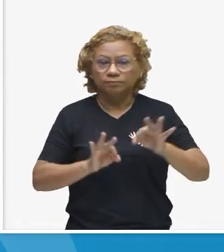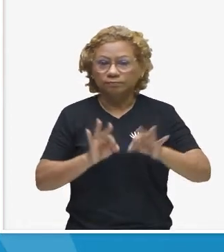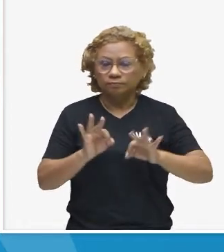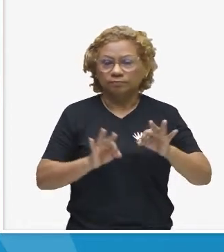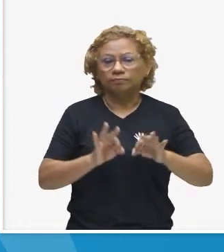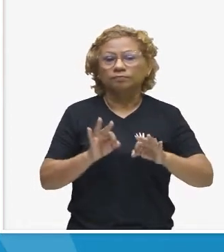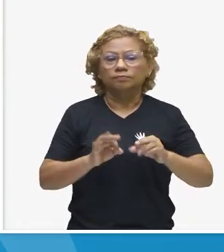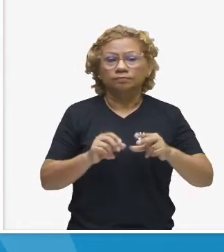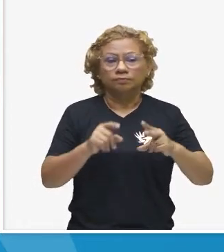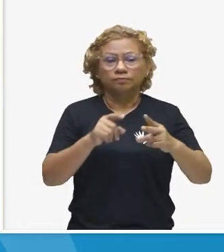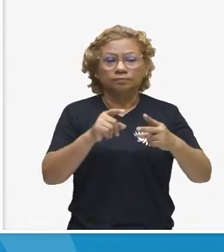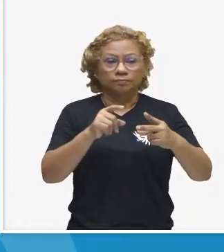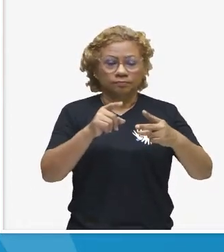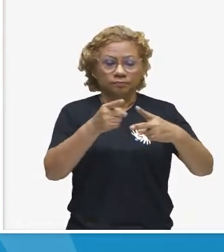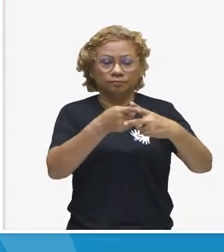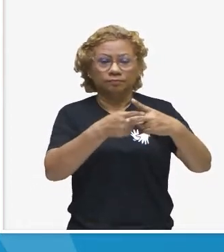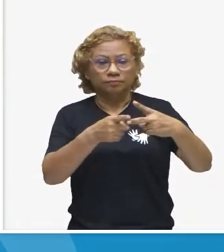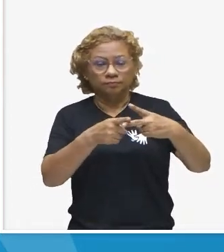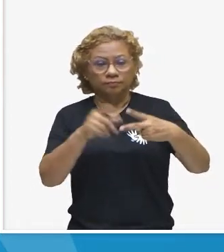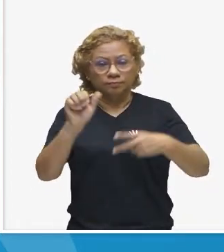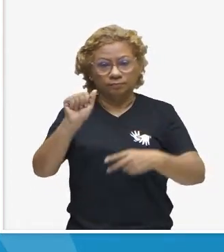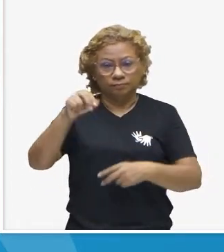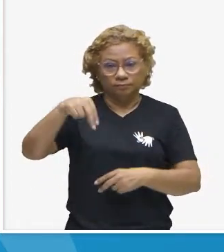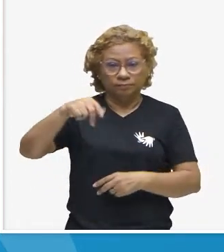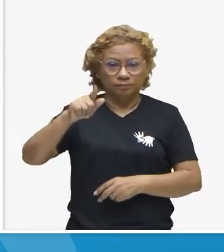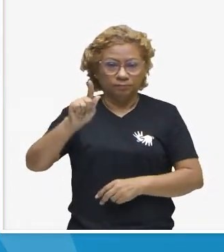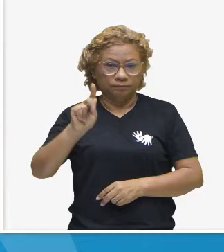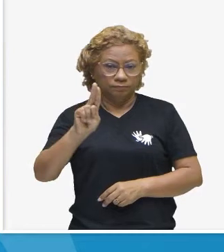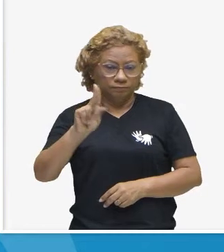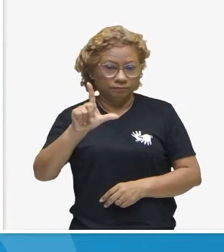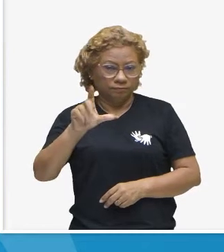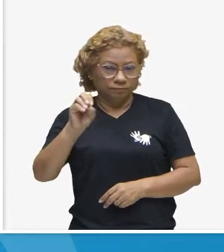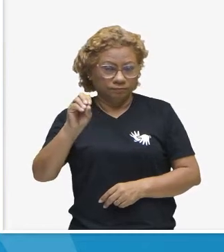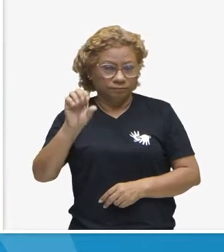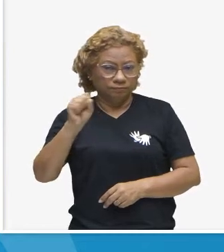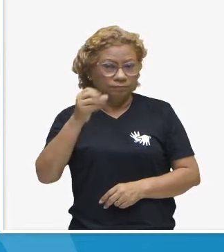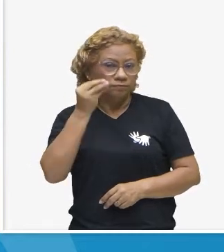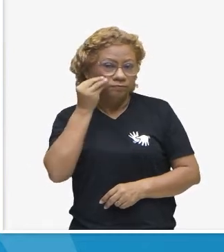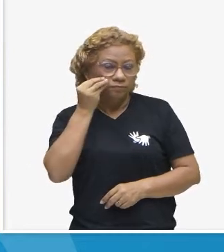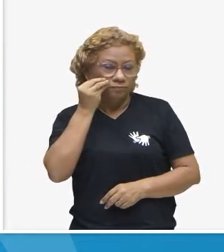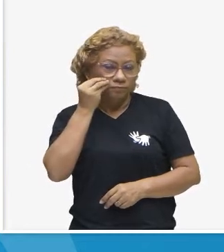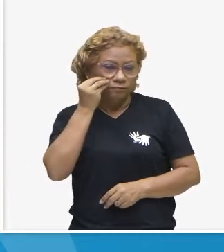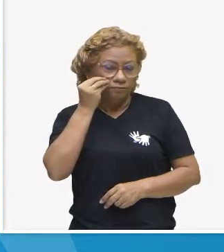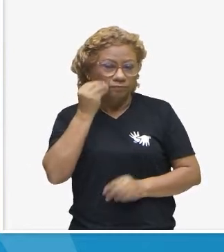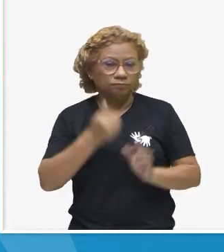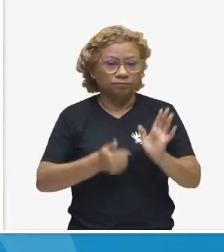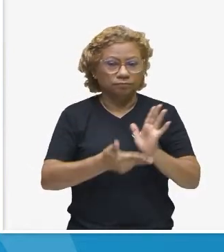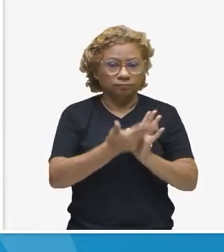em várias partes.